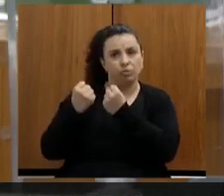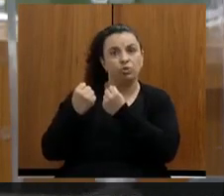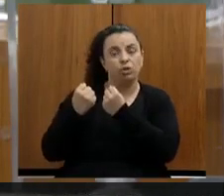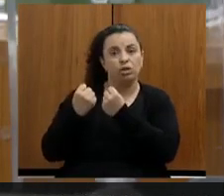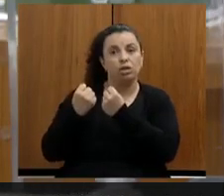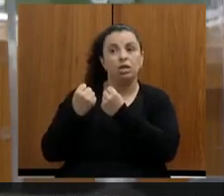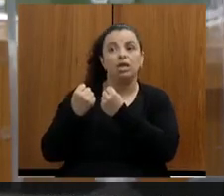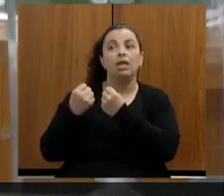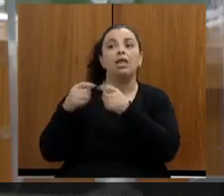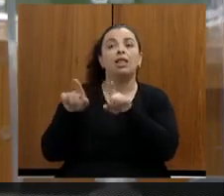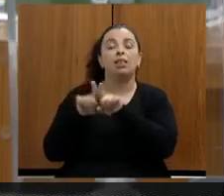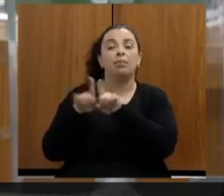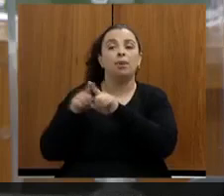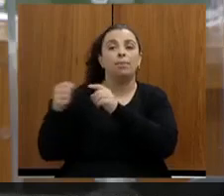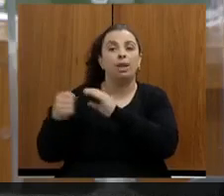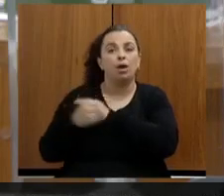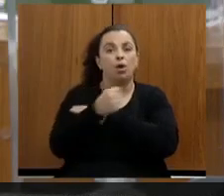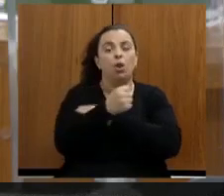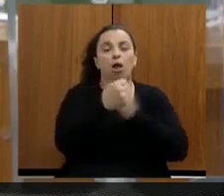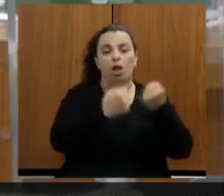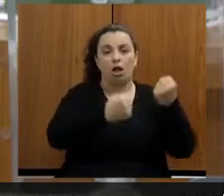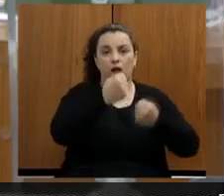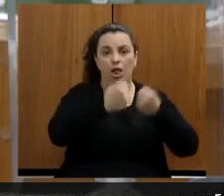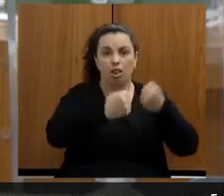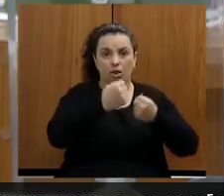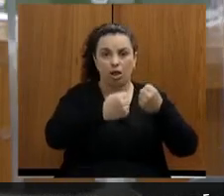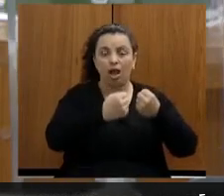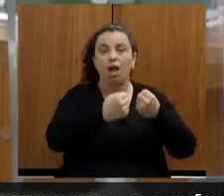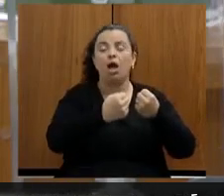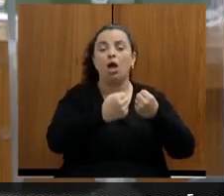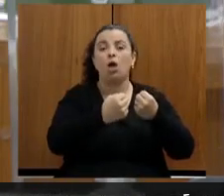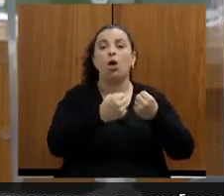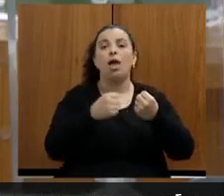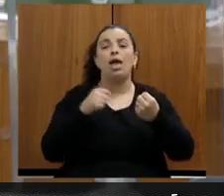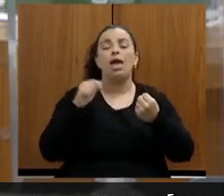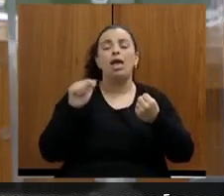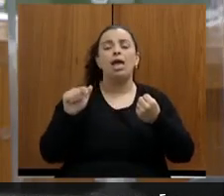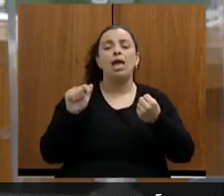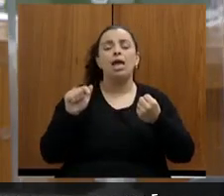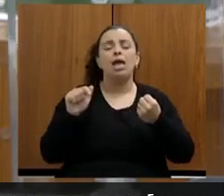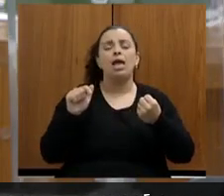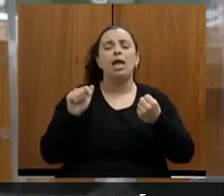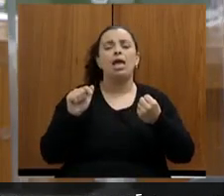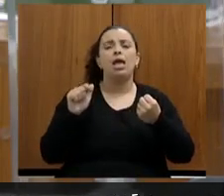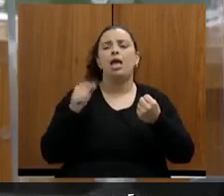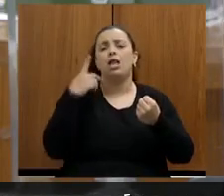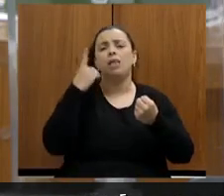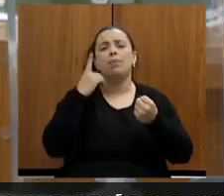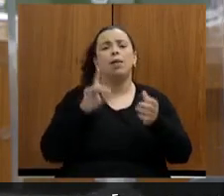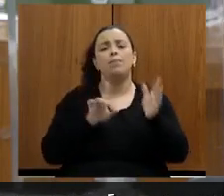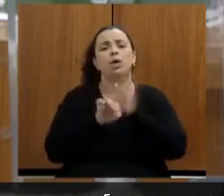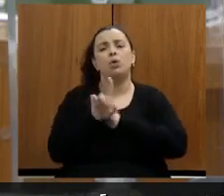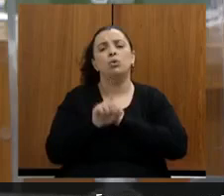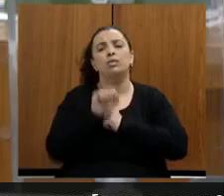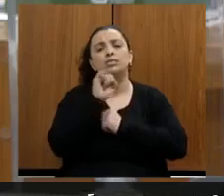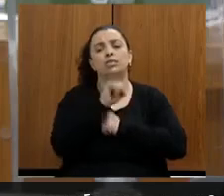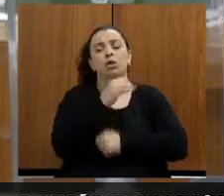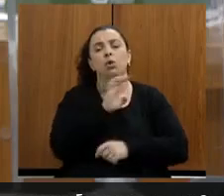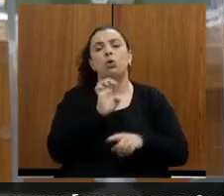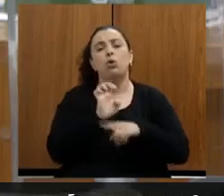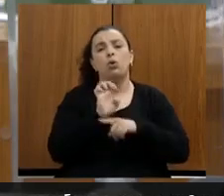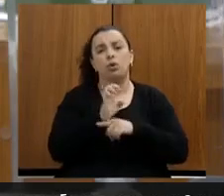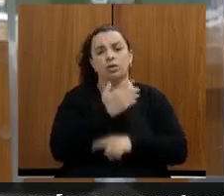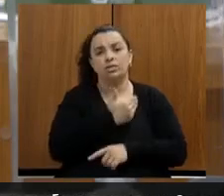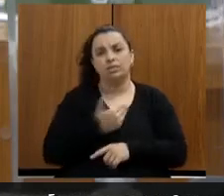instalação de vidros blindados para as viaturas de polícia Ele gostaria de saber como mandante se é de interesse do